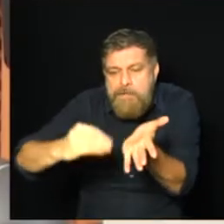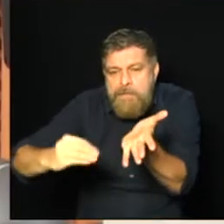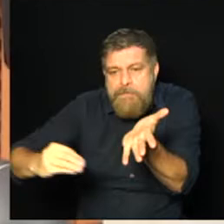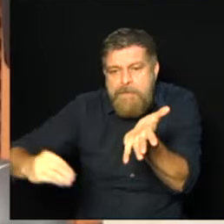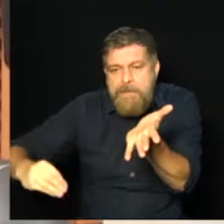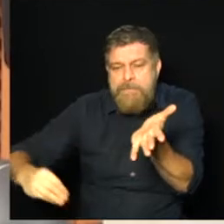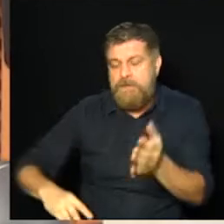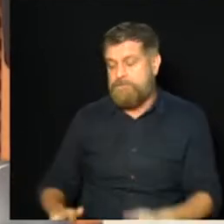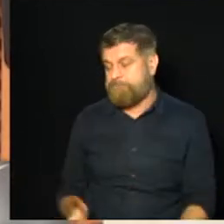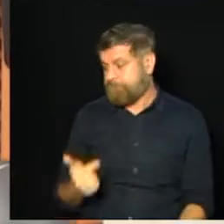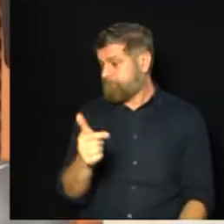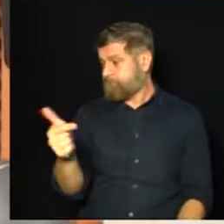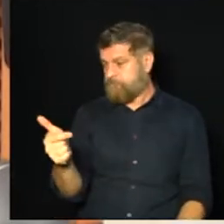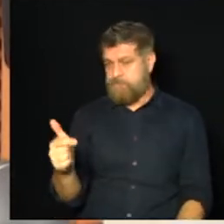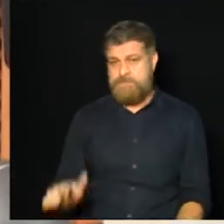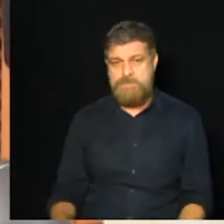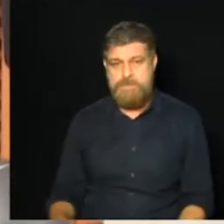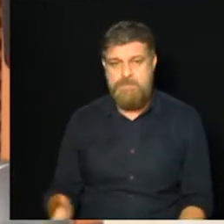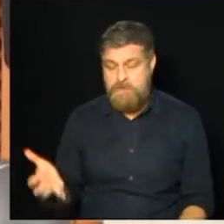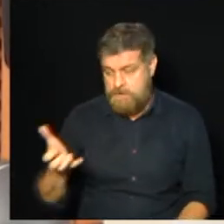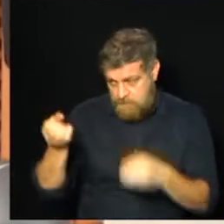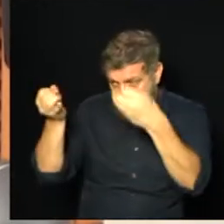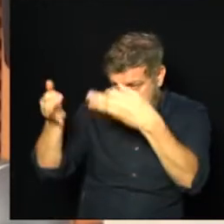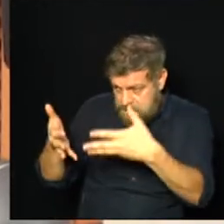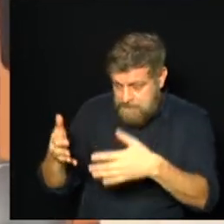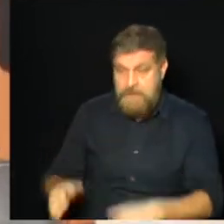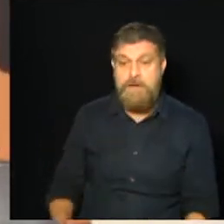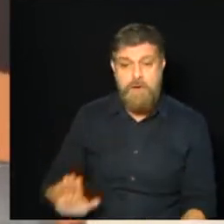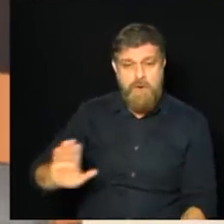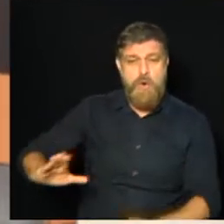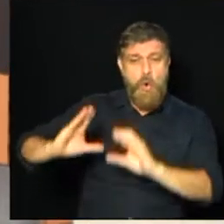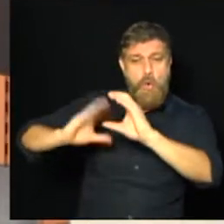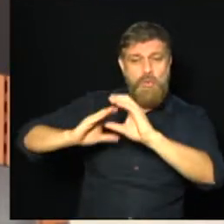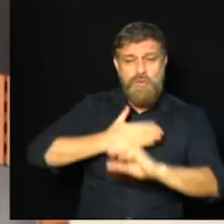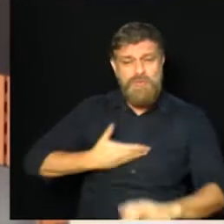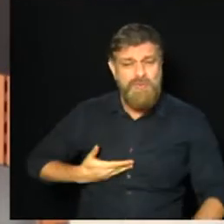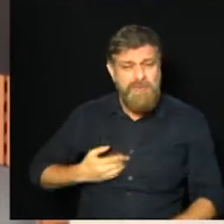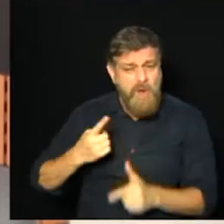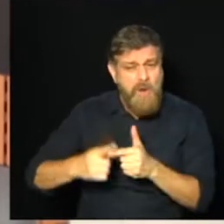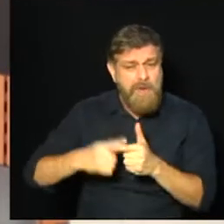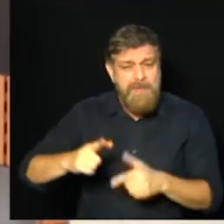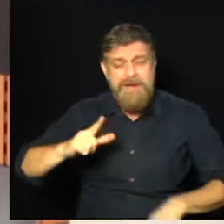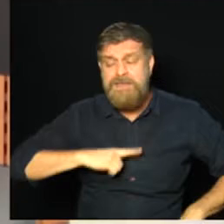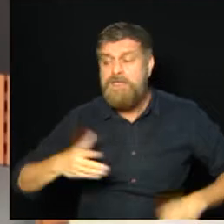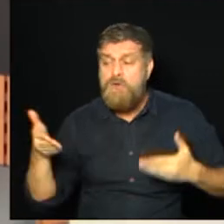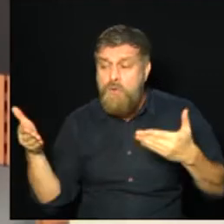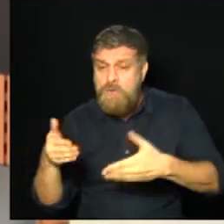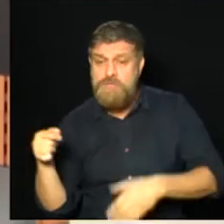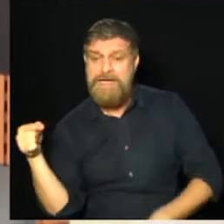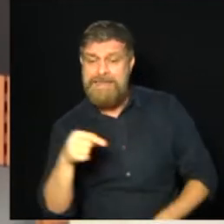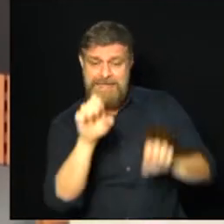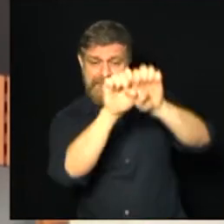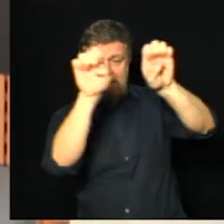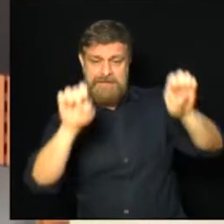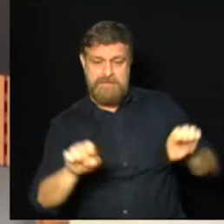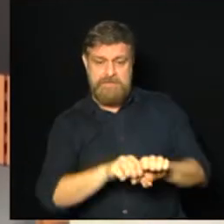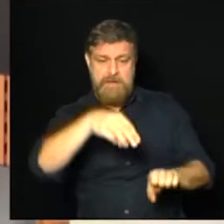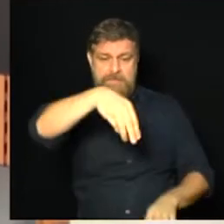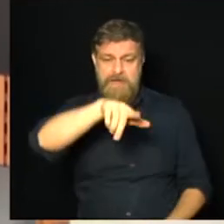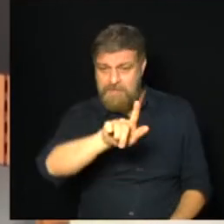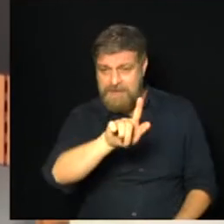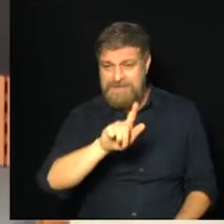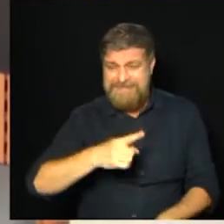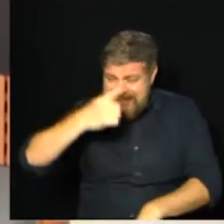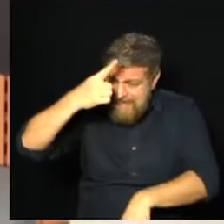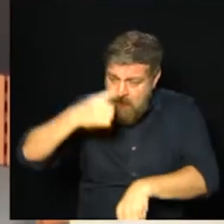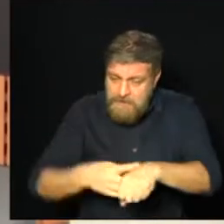desse. Com relação ao concurso público, qual que é o problema que a gente tem hoje, lá na Rede Mário Gatti? Na hora que foi criada a